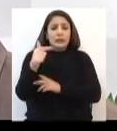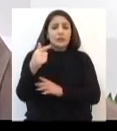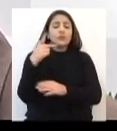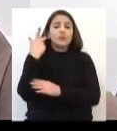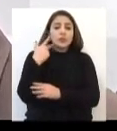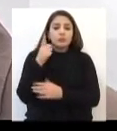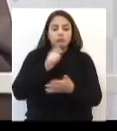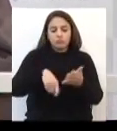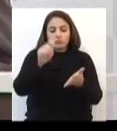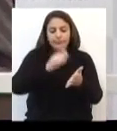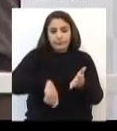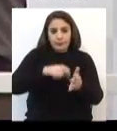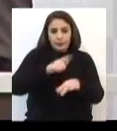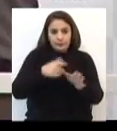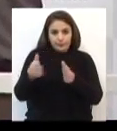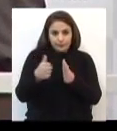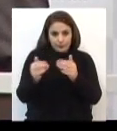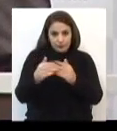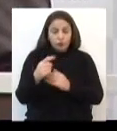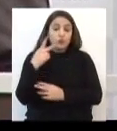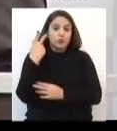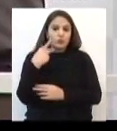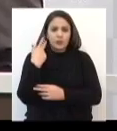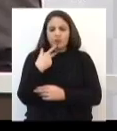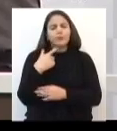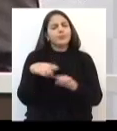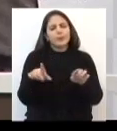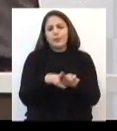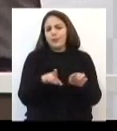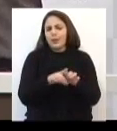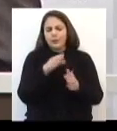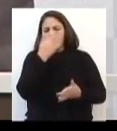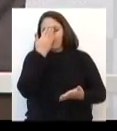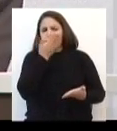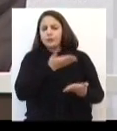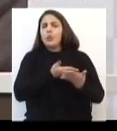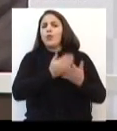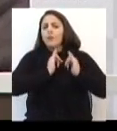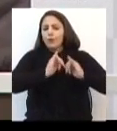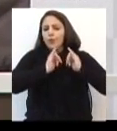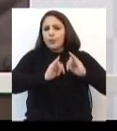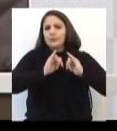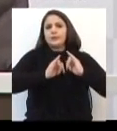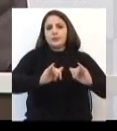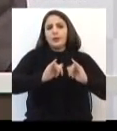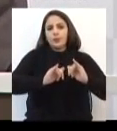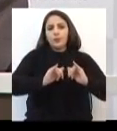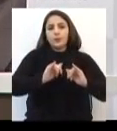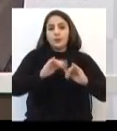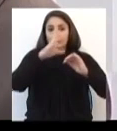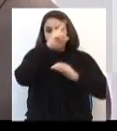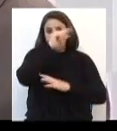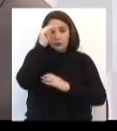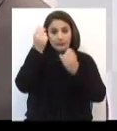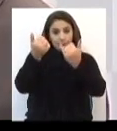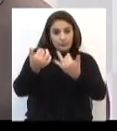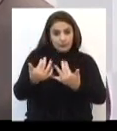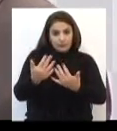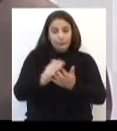de CPI. O vereador não está convencido das informações que foram prestadas pelo Executivo.